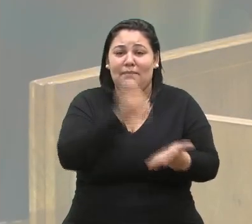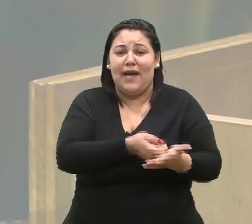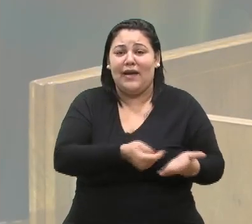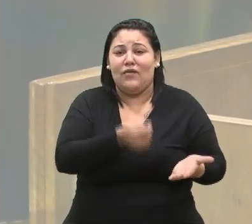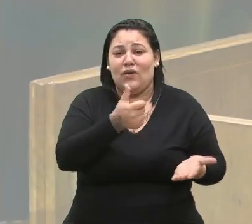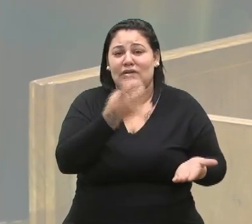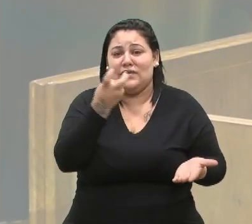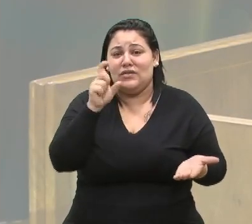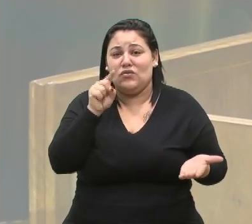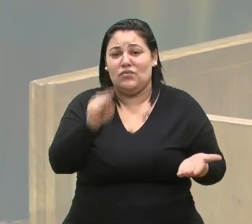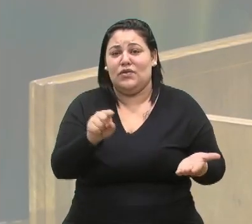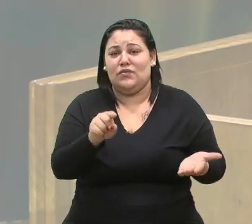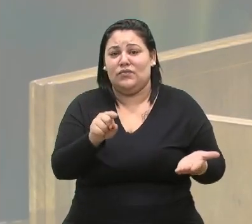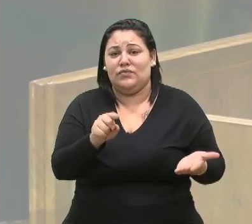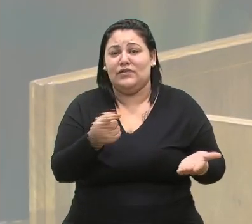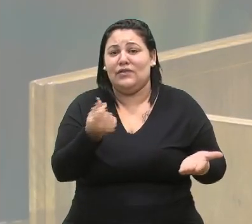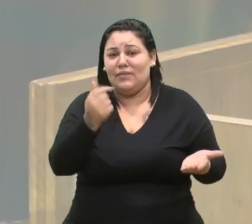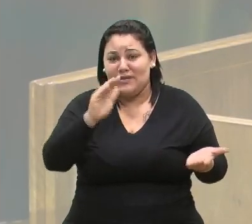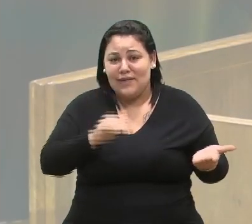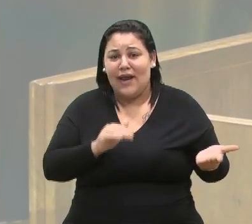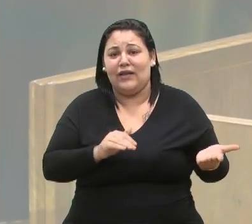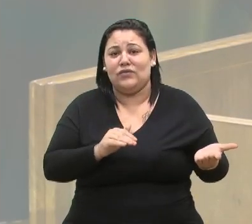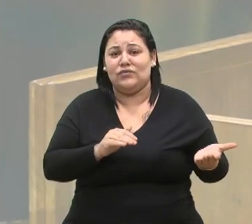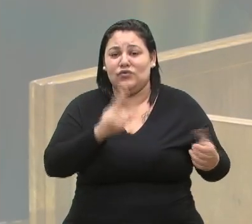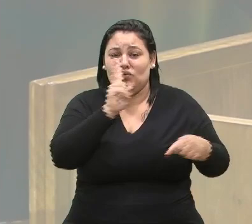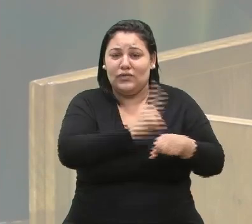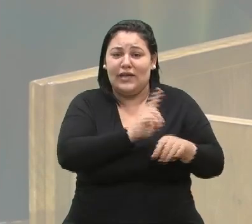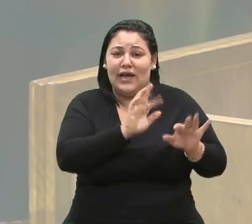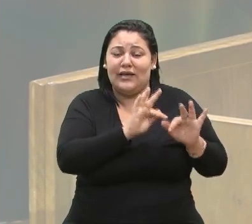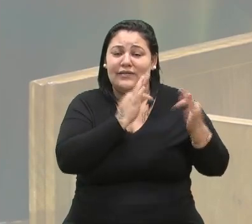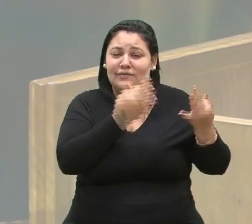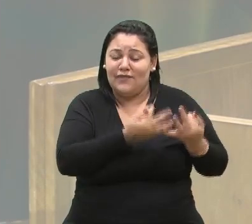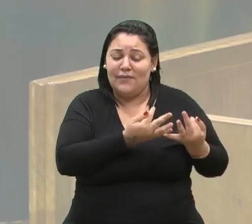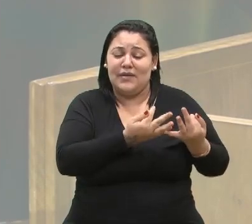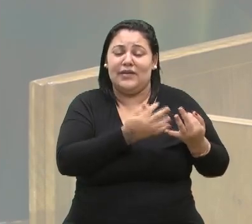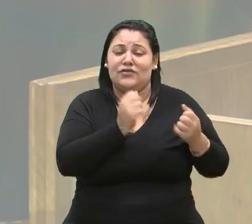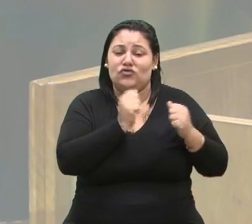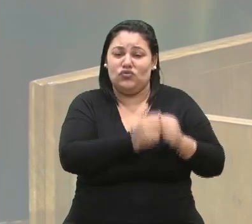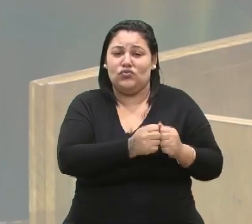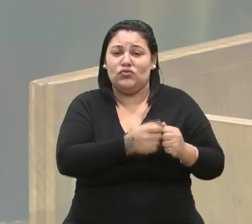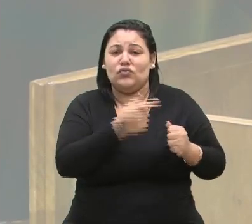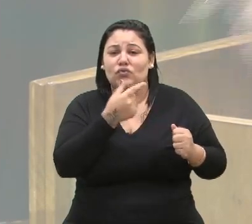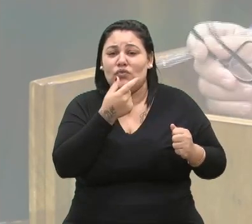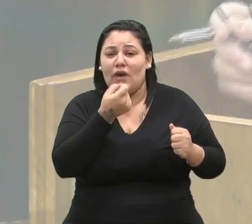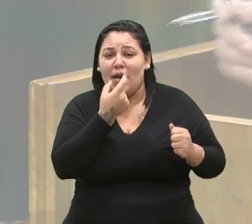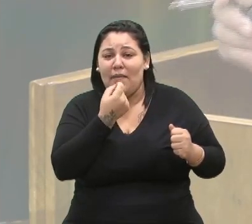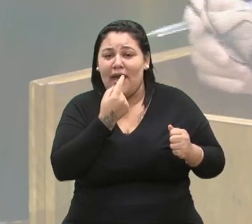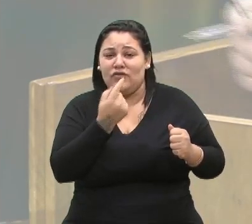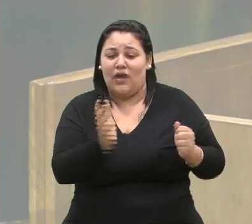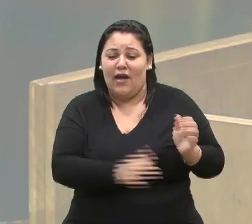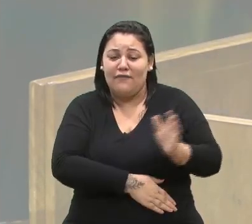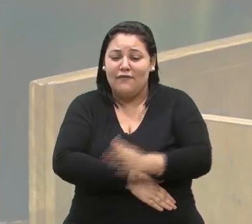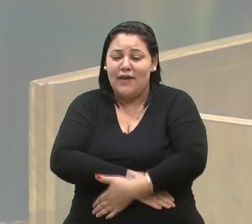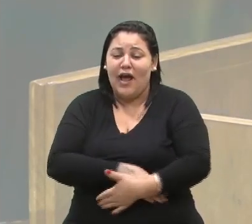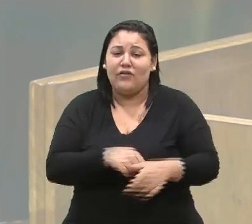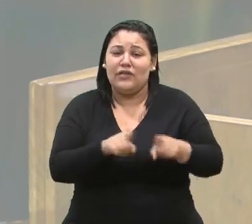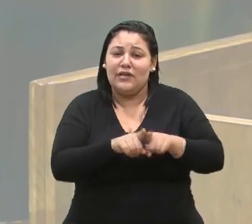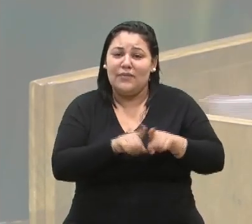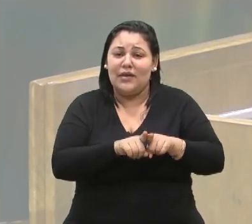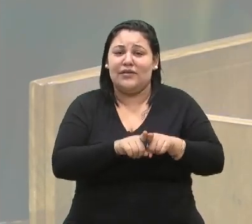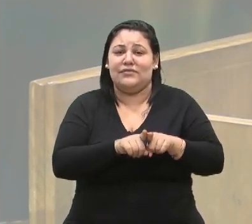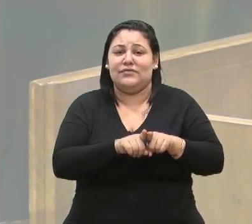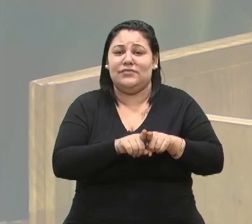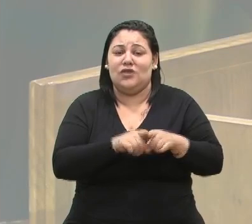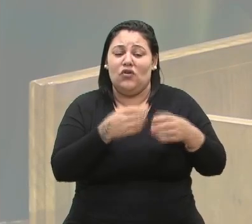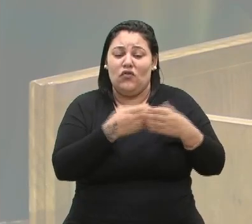barato cuidar lá na família, com remédio, com fralda, com o seu convívio lá na